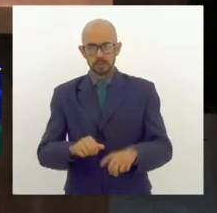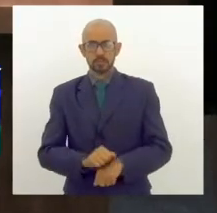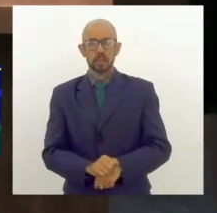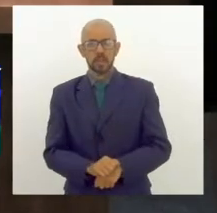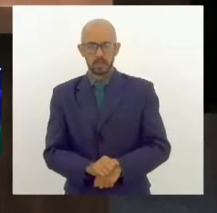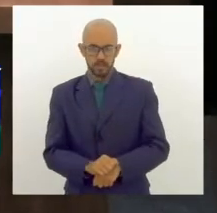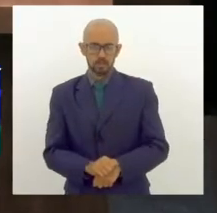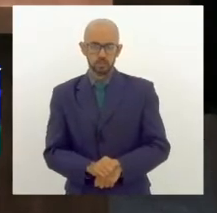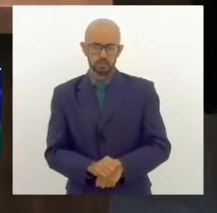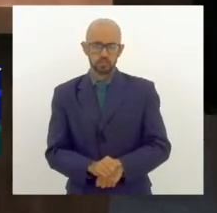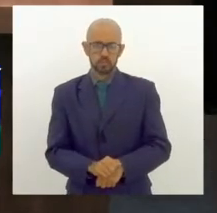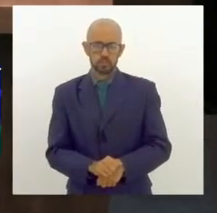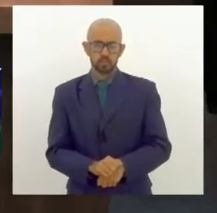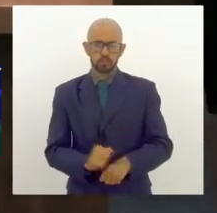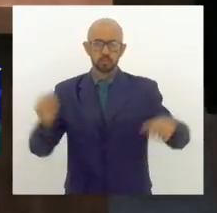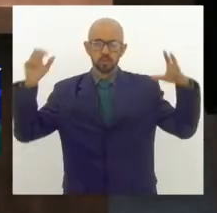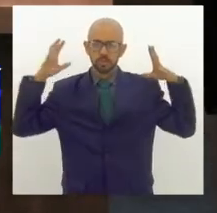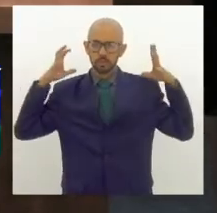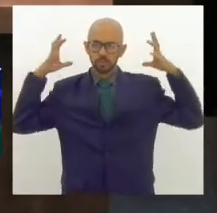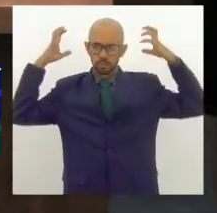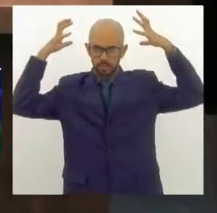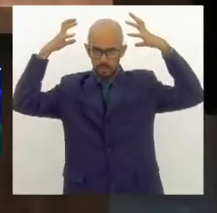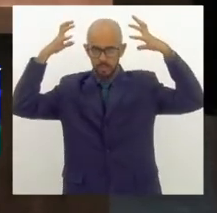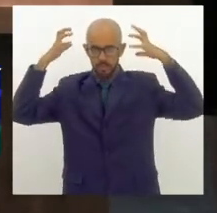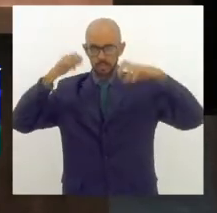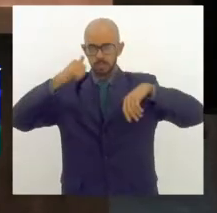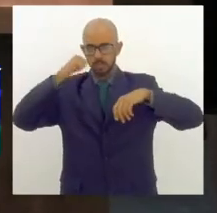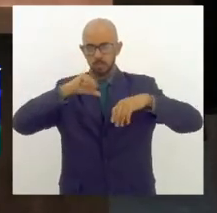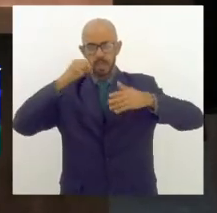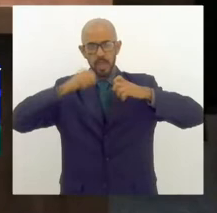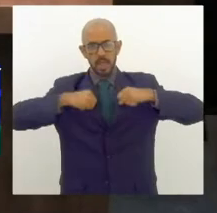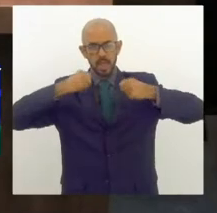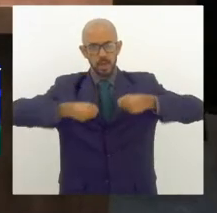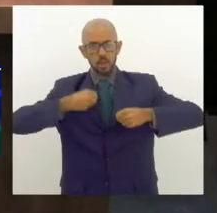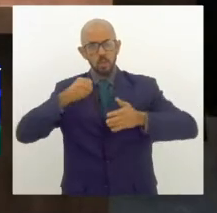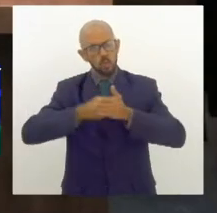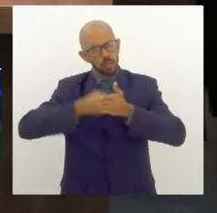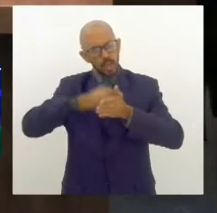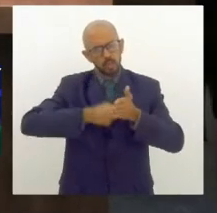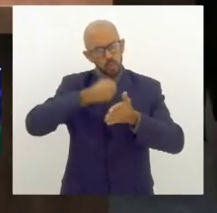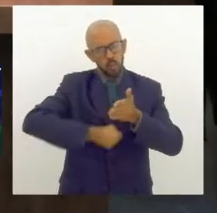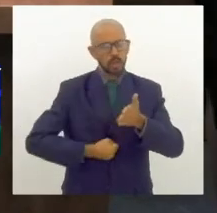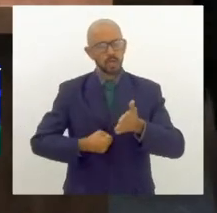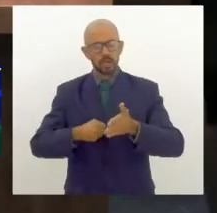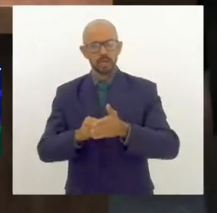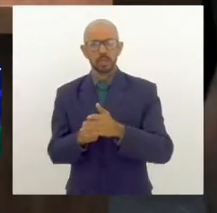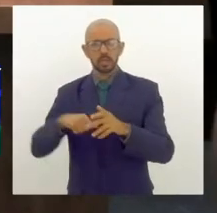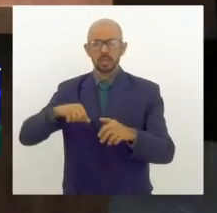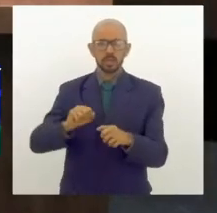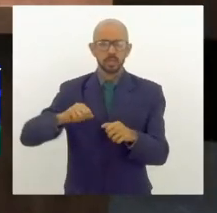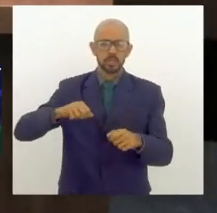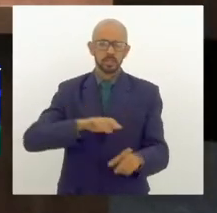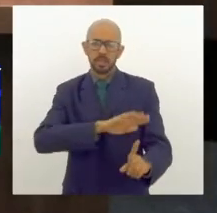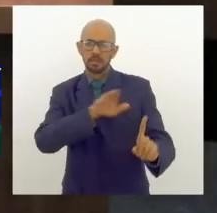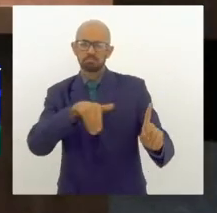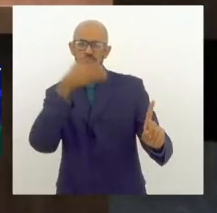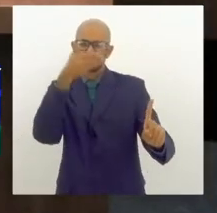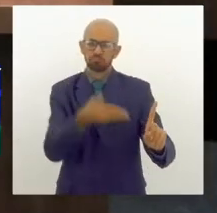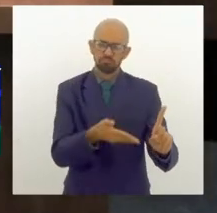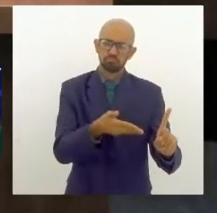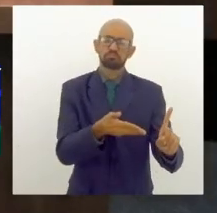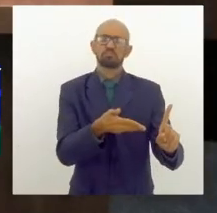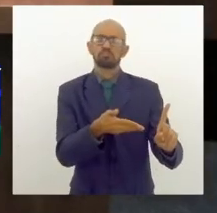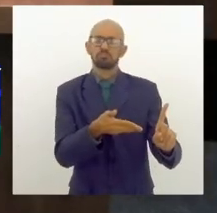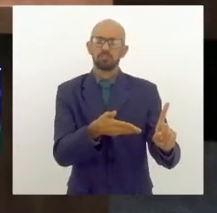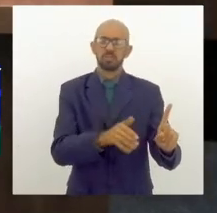Janeiro vão encontrar a estátua de uma mulher guerreira, de uma mulher que traz dignidade